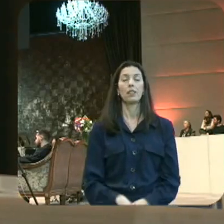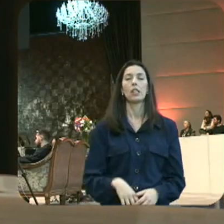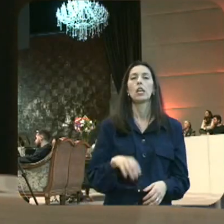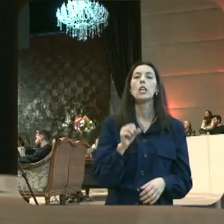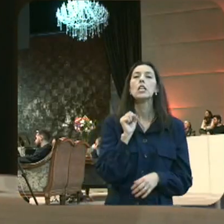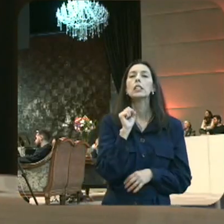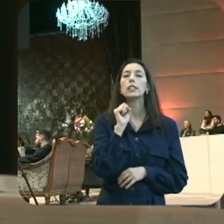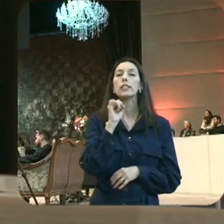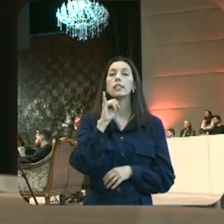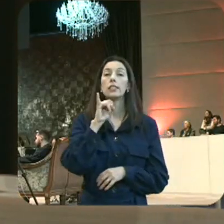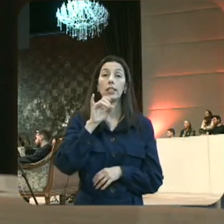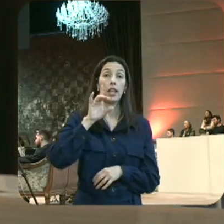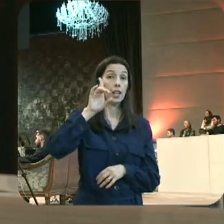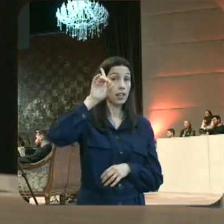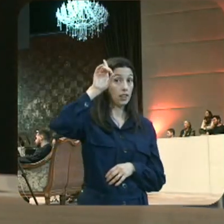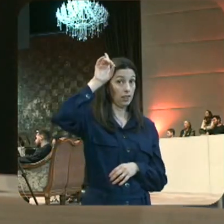povo,